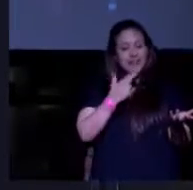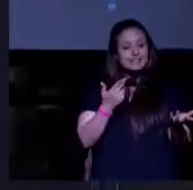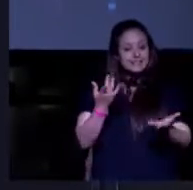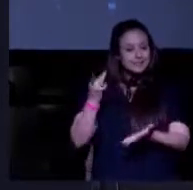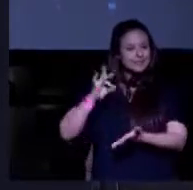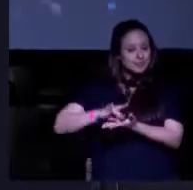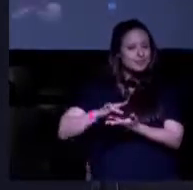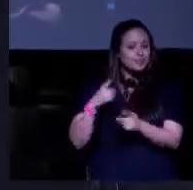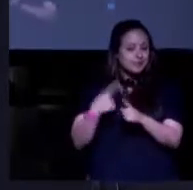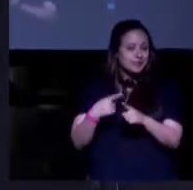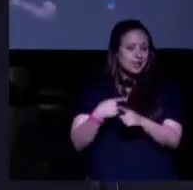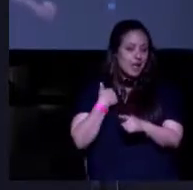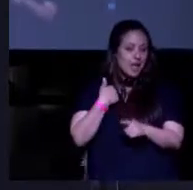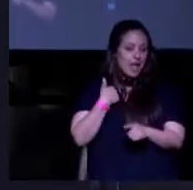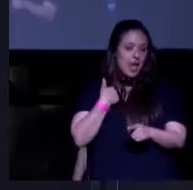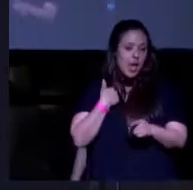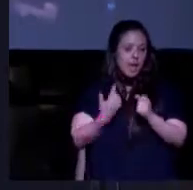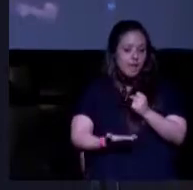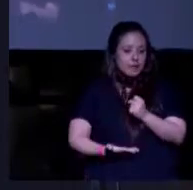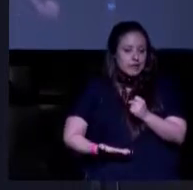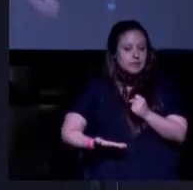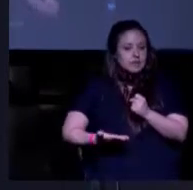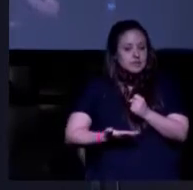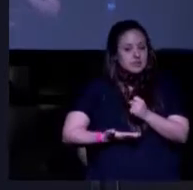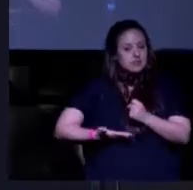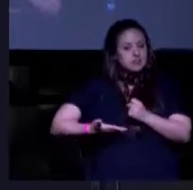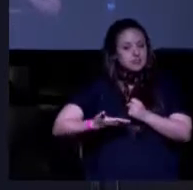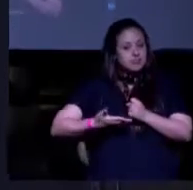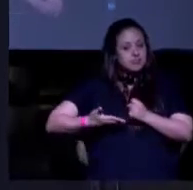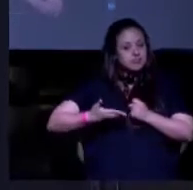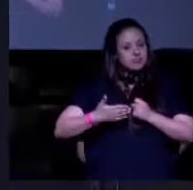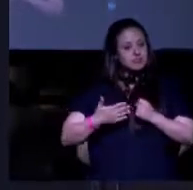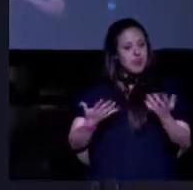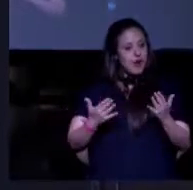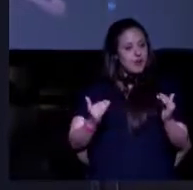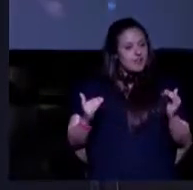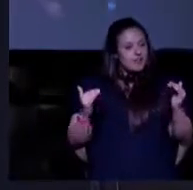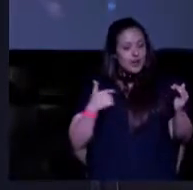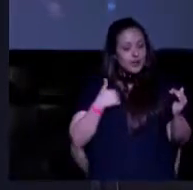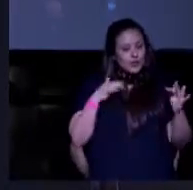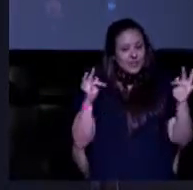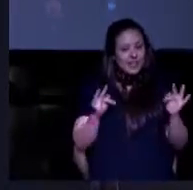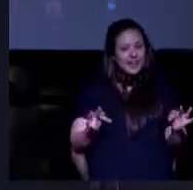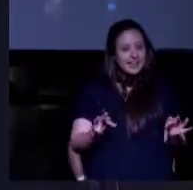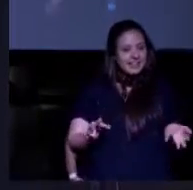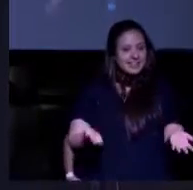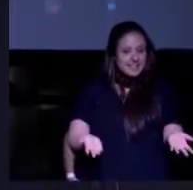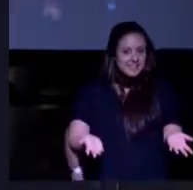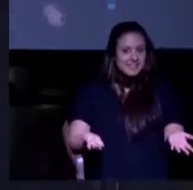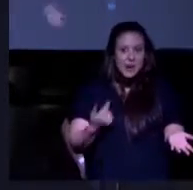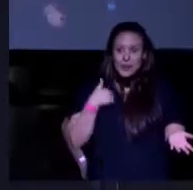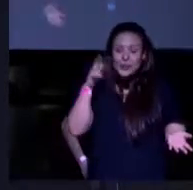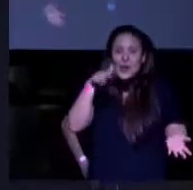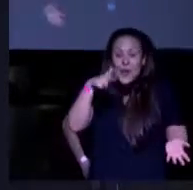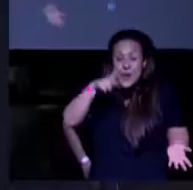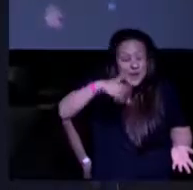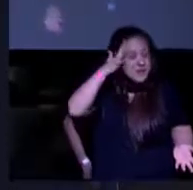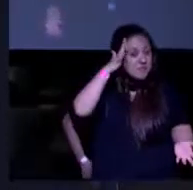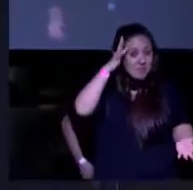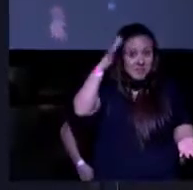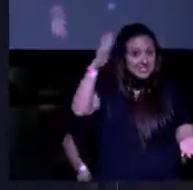nesse campo do terceiro setor e hoje eu tô dentro de uma empresa e eu estou feliz e eu nunca imaginei que isso aconteceu na minha vida